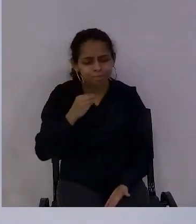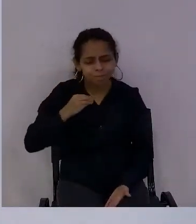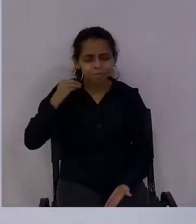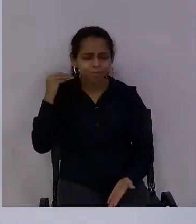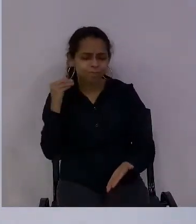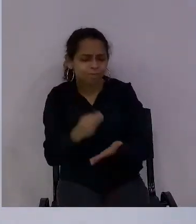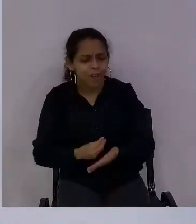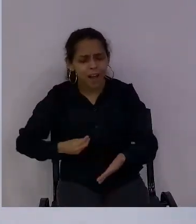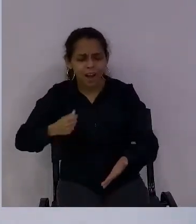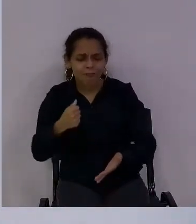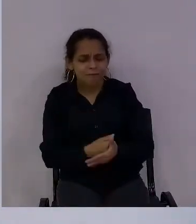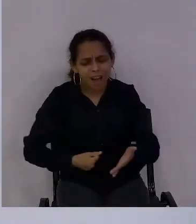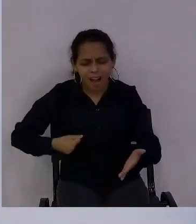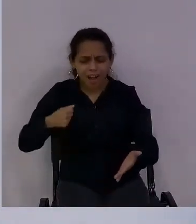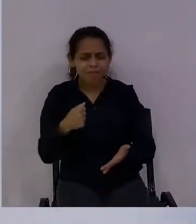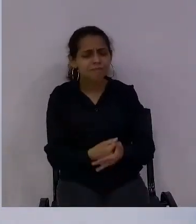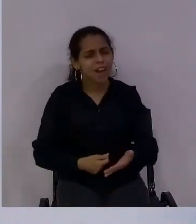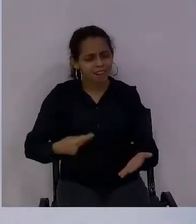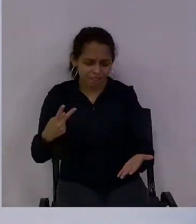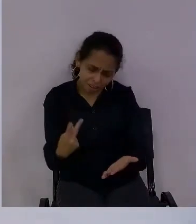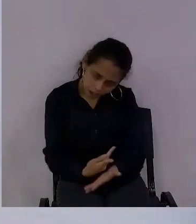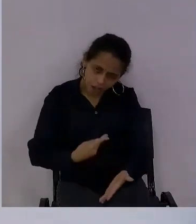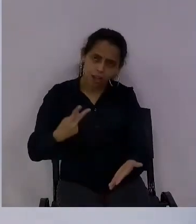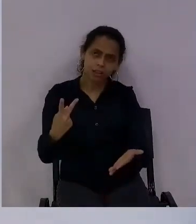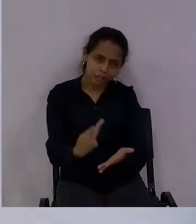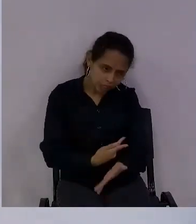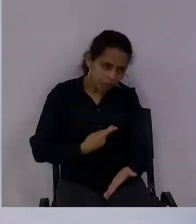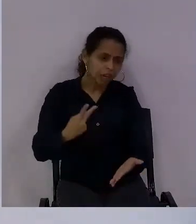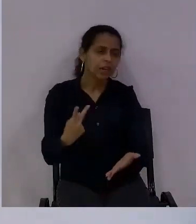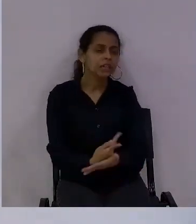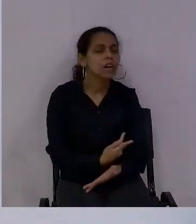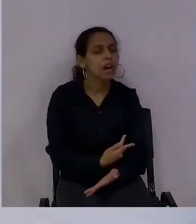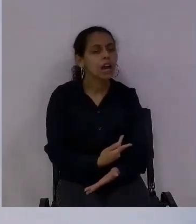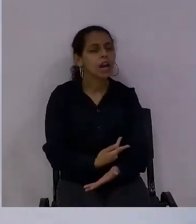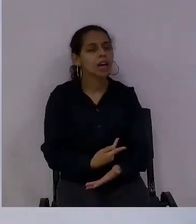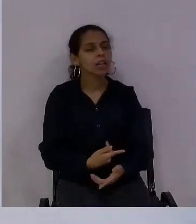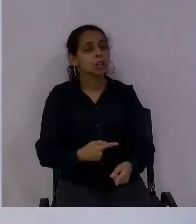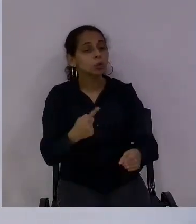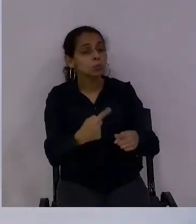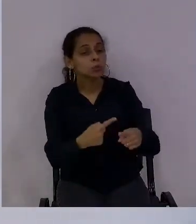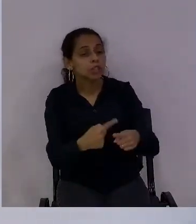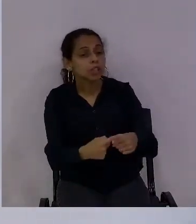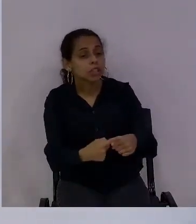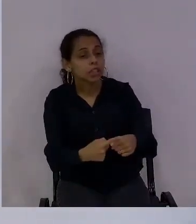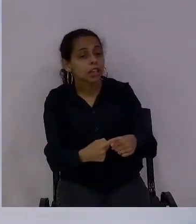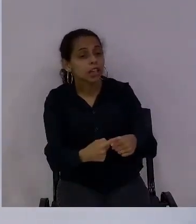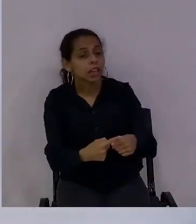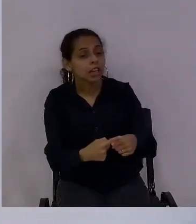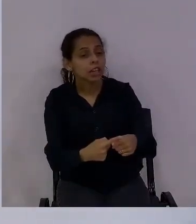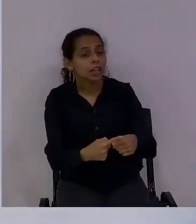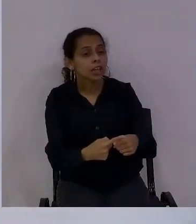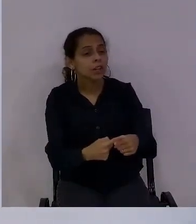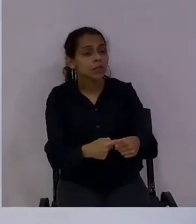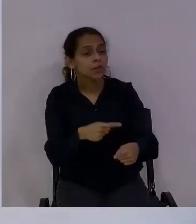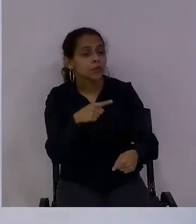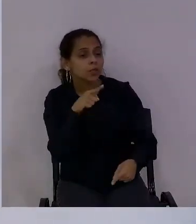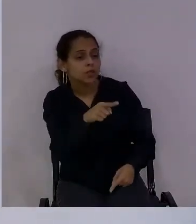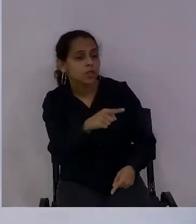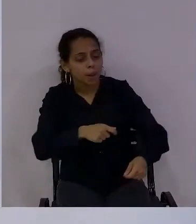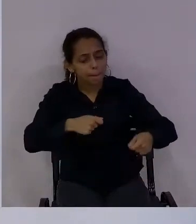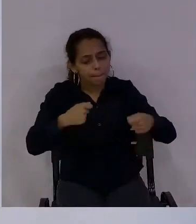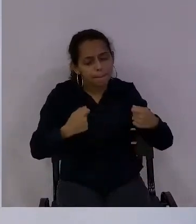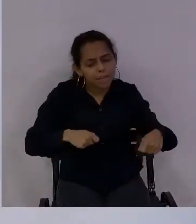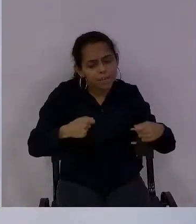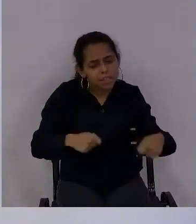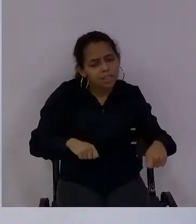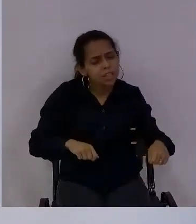errar. E querendo se salvar e querendo se justificar, você não vai conseguir. Mas deixa eu te apresentar uma pessoa. Esta pessoa